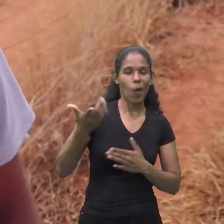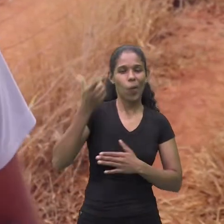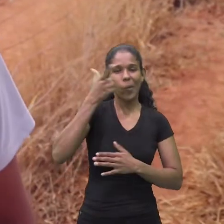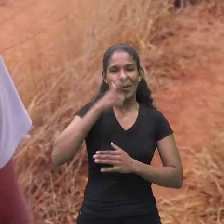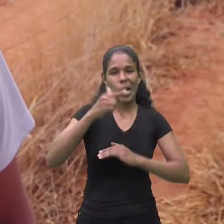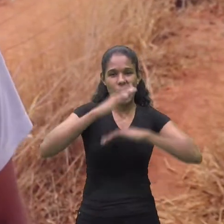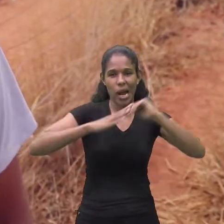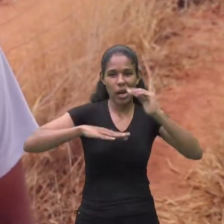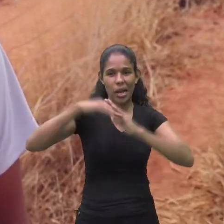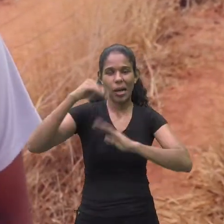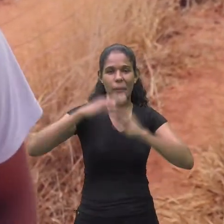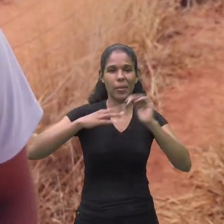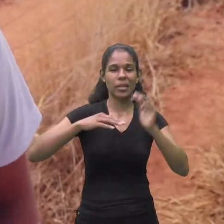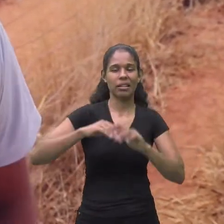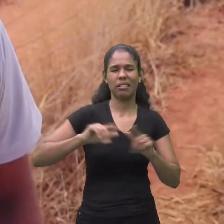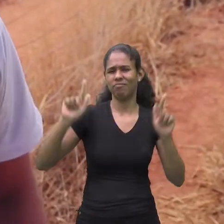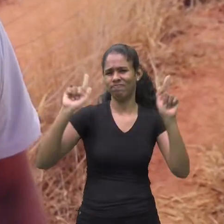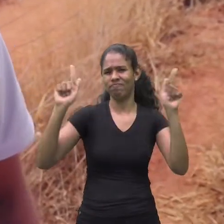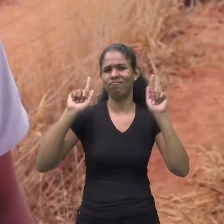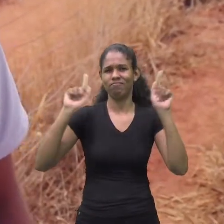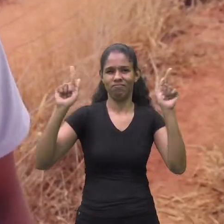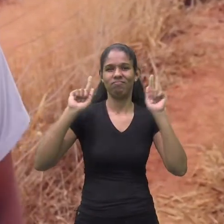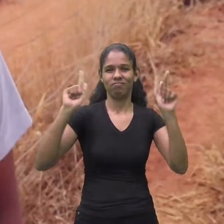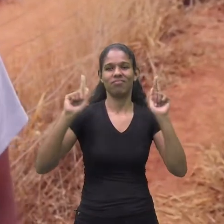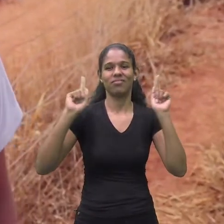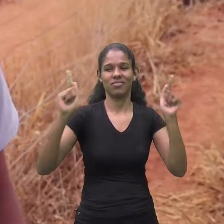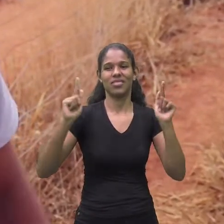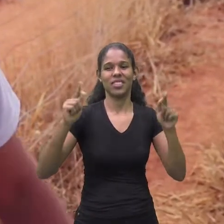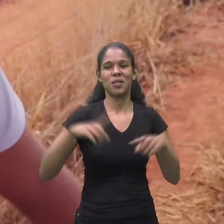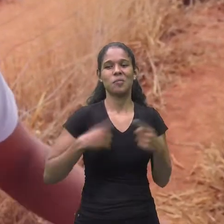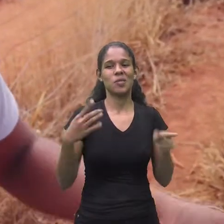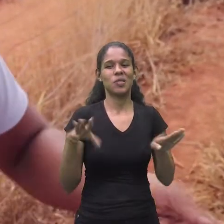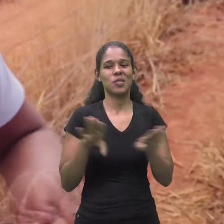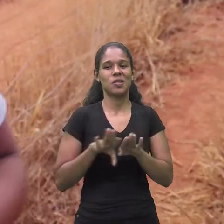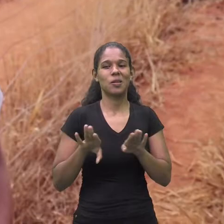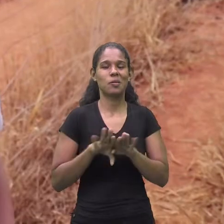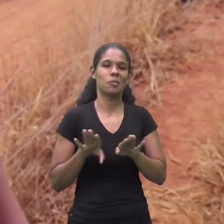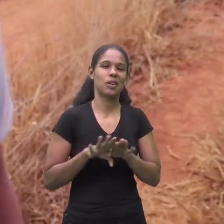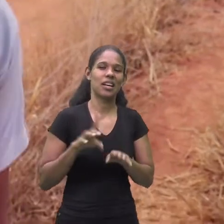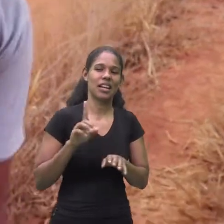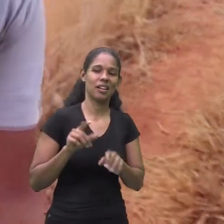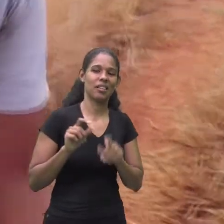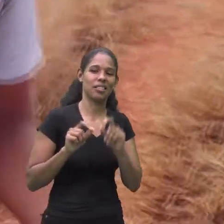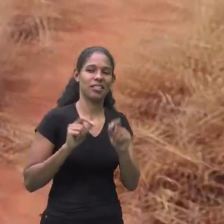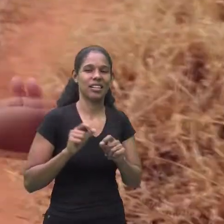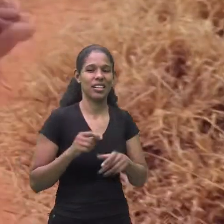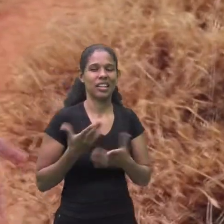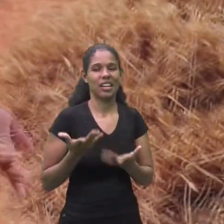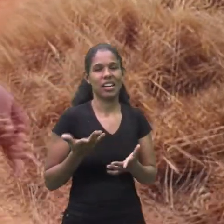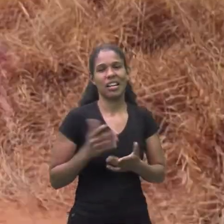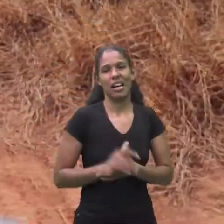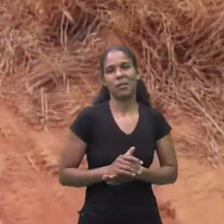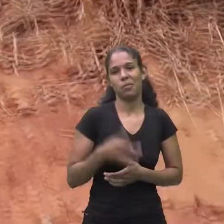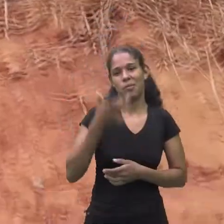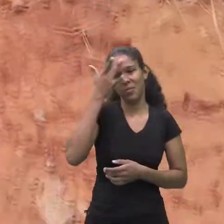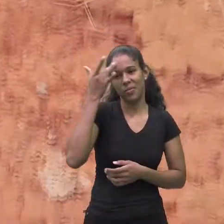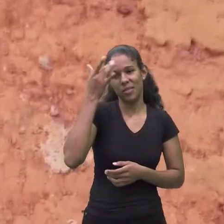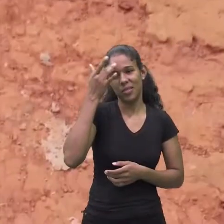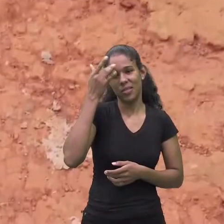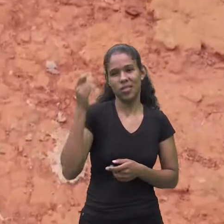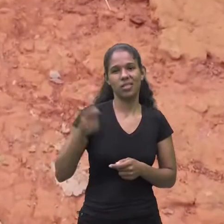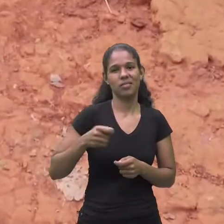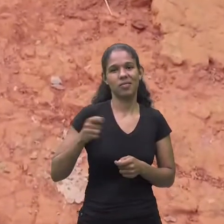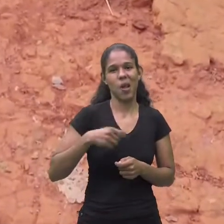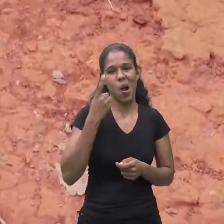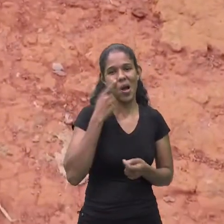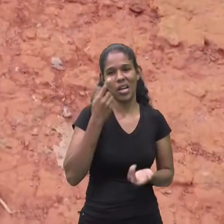entre amigos, é divertido. Mas também tem a parte ruim, né, que quando a raia não sobe, acontece isso aqui, ó. Aí acontece uma cagaça esse aqui pra você,